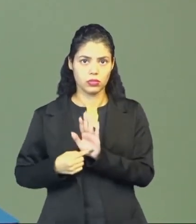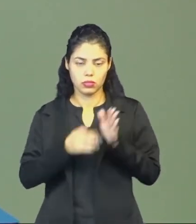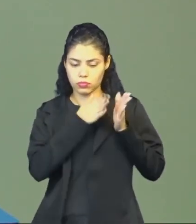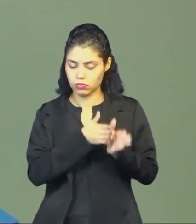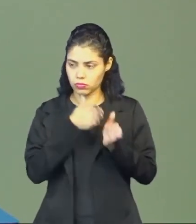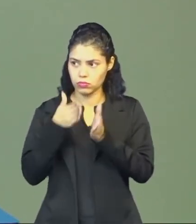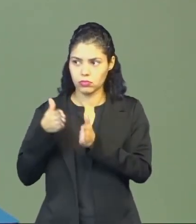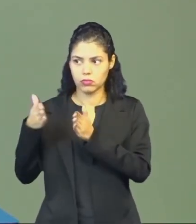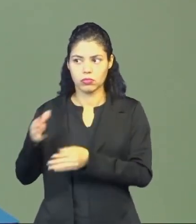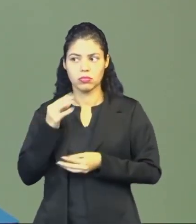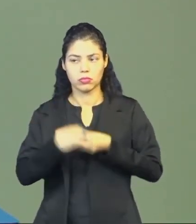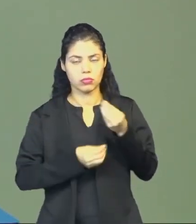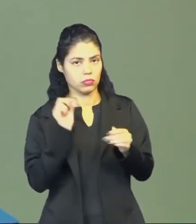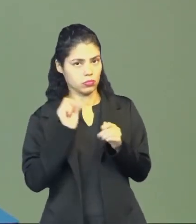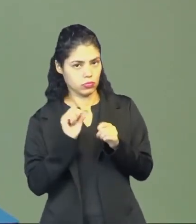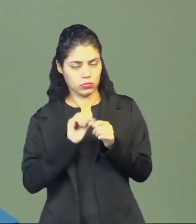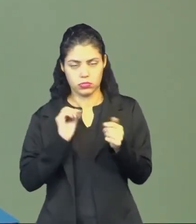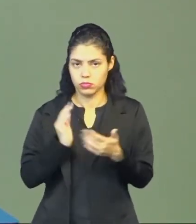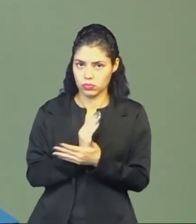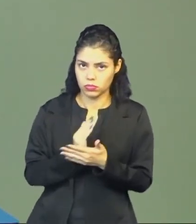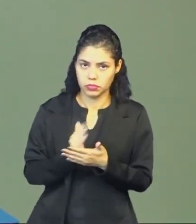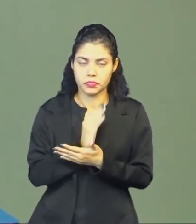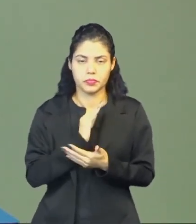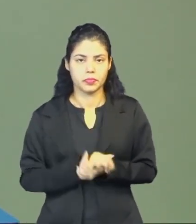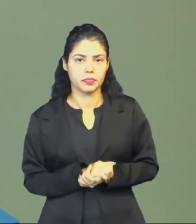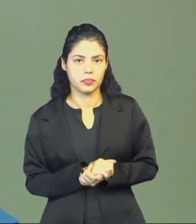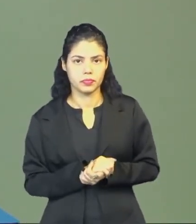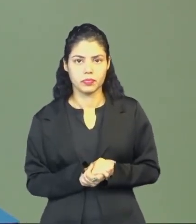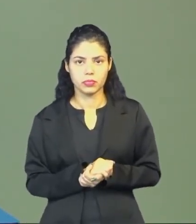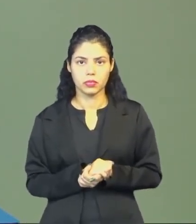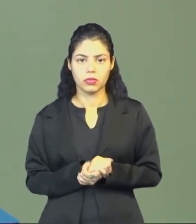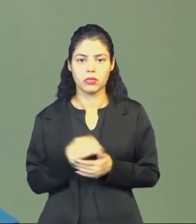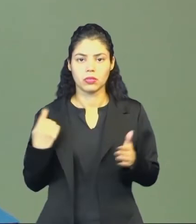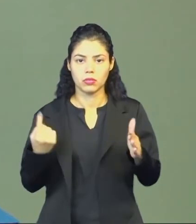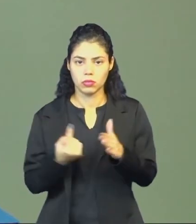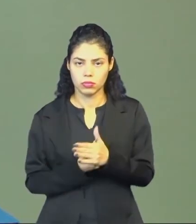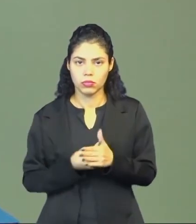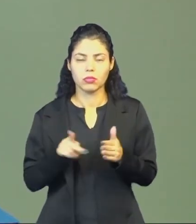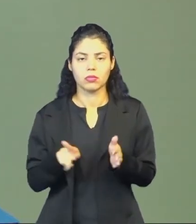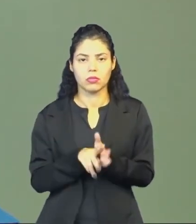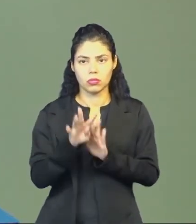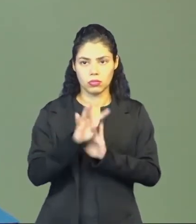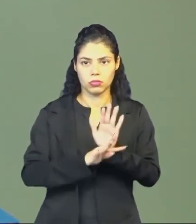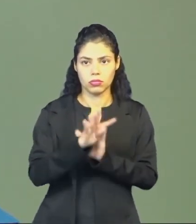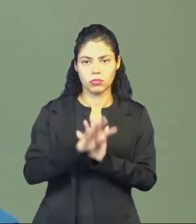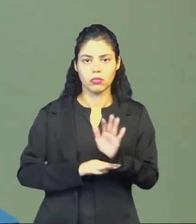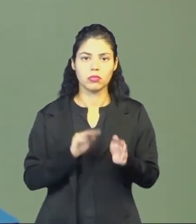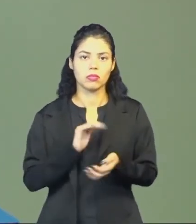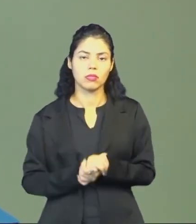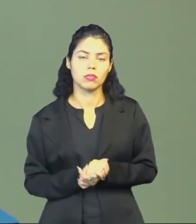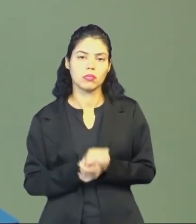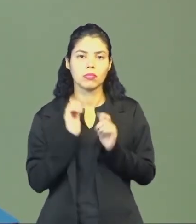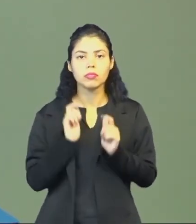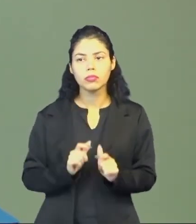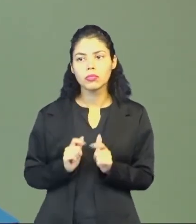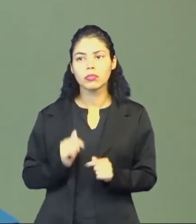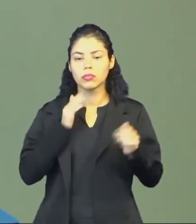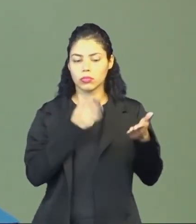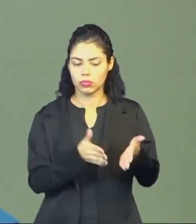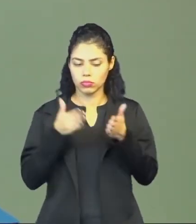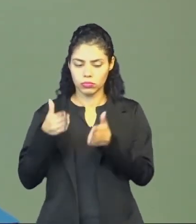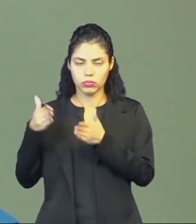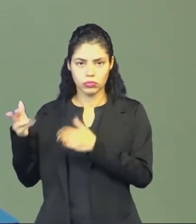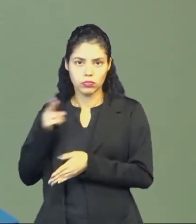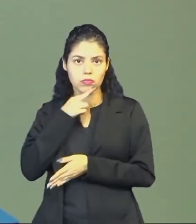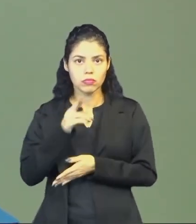passo a passo como realizar algo, né? Que inclui aquele texto lá que a gente fala o texto onde ele está passo a passo,